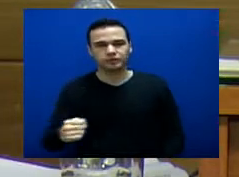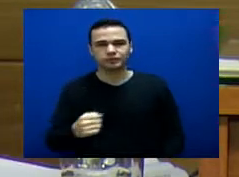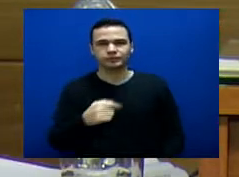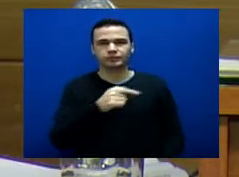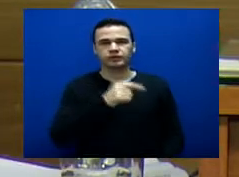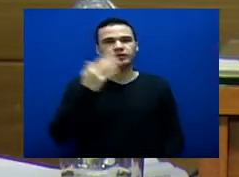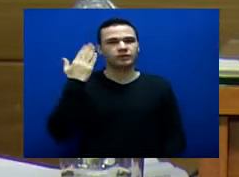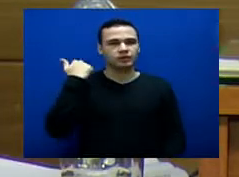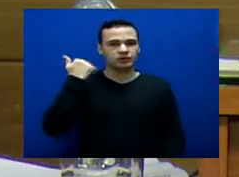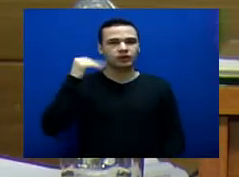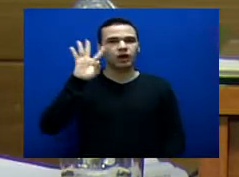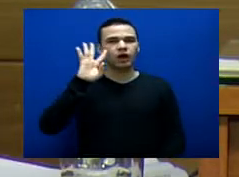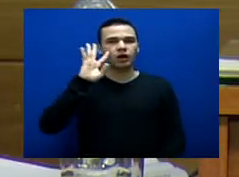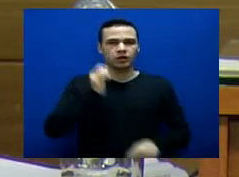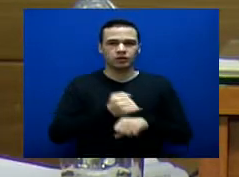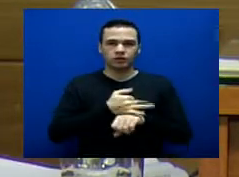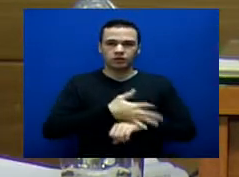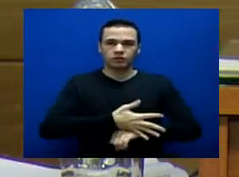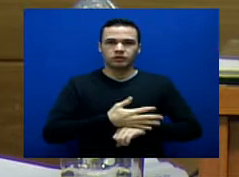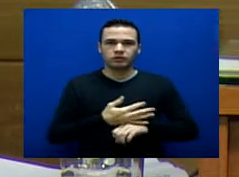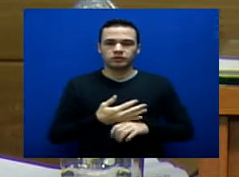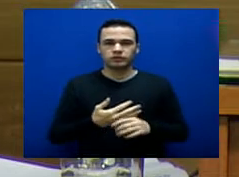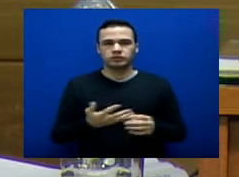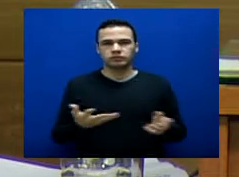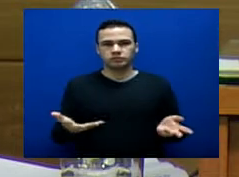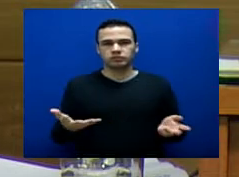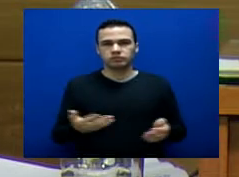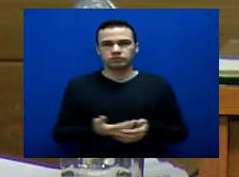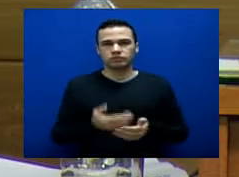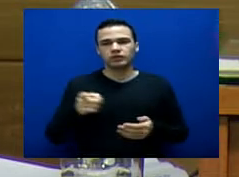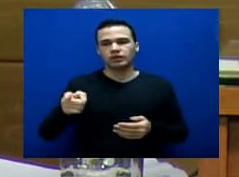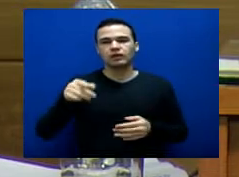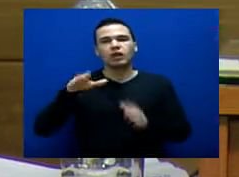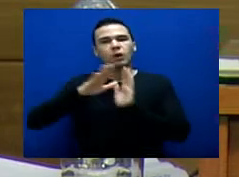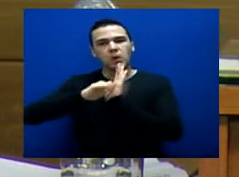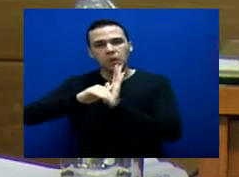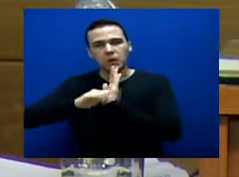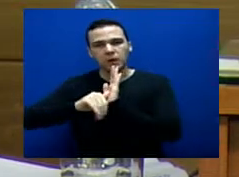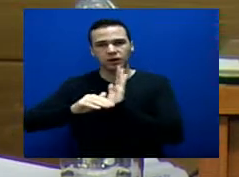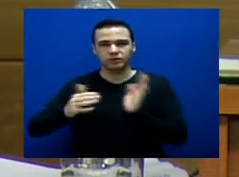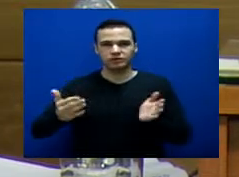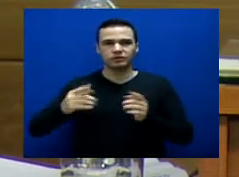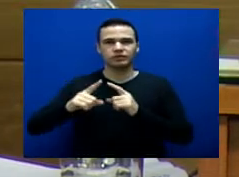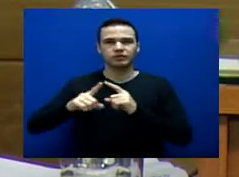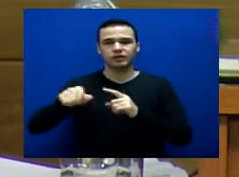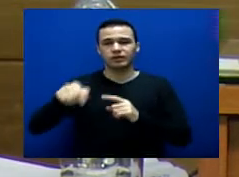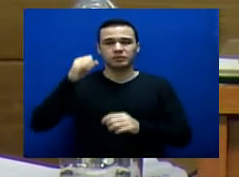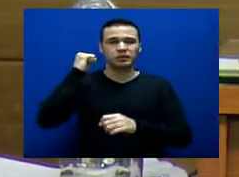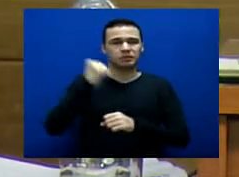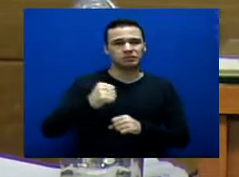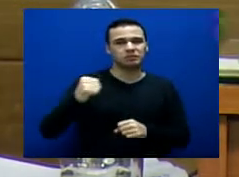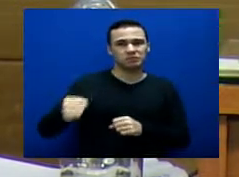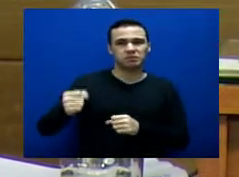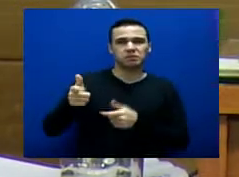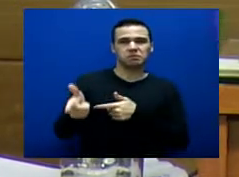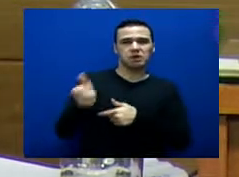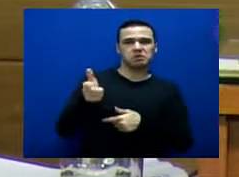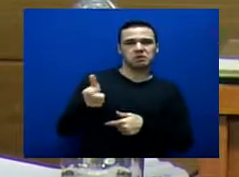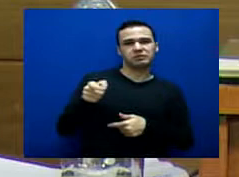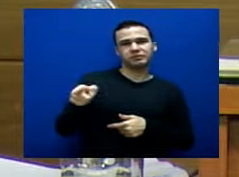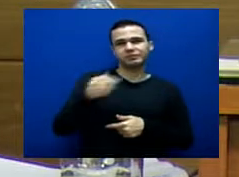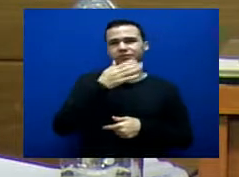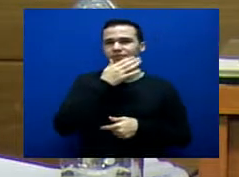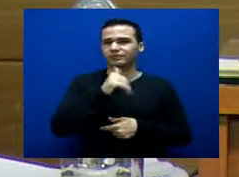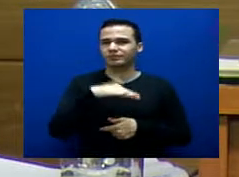na quarta-feira, aí, né, foram lá para roubar ele, acabaram desferindo a facada e tiro, né.